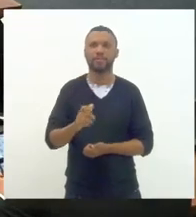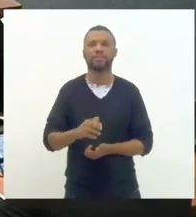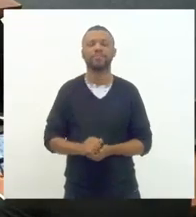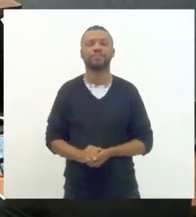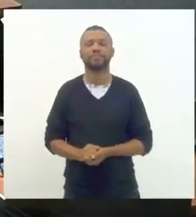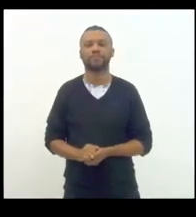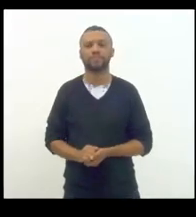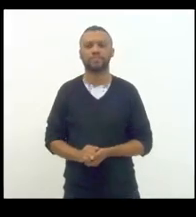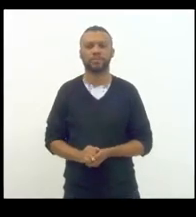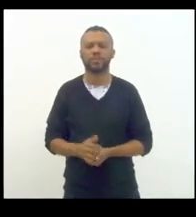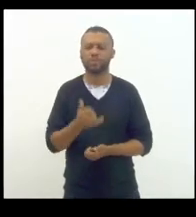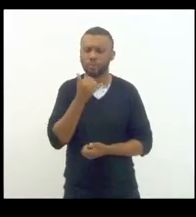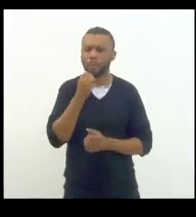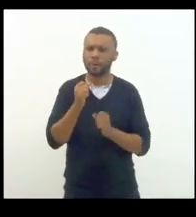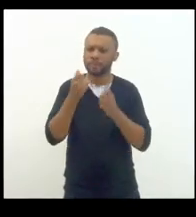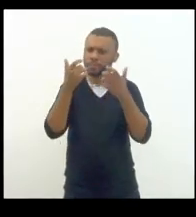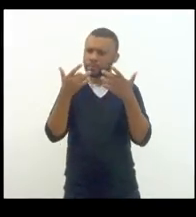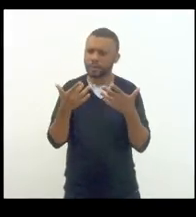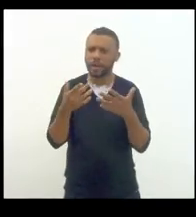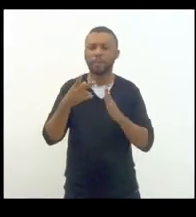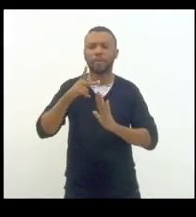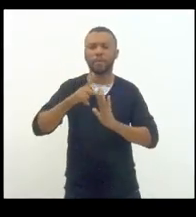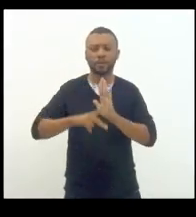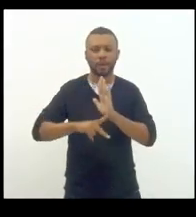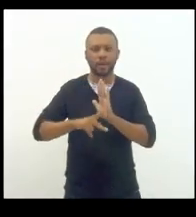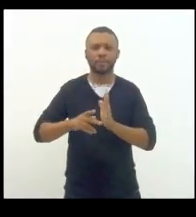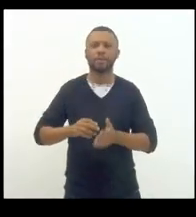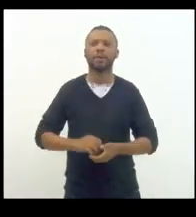me esclarecer qual é o projeto? Alô?